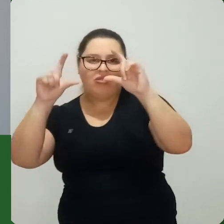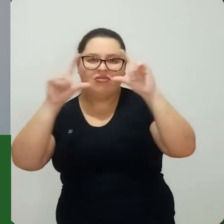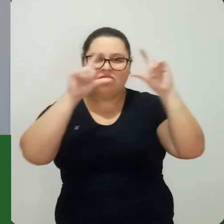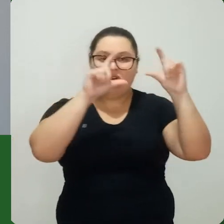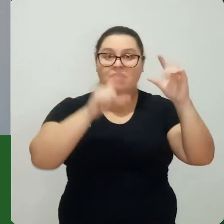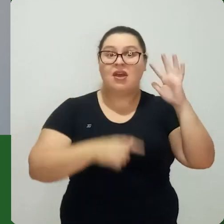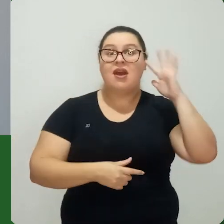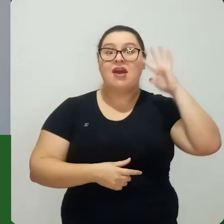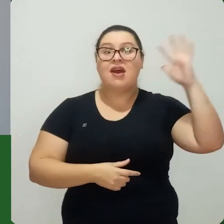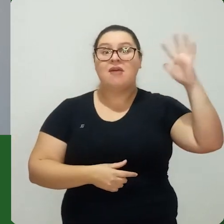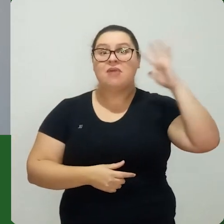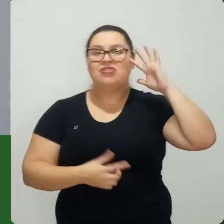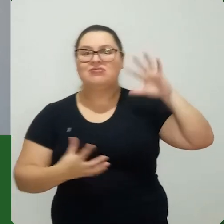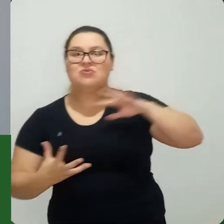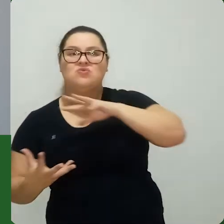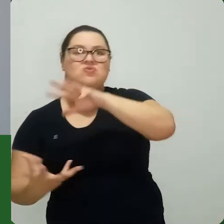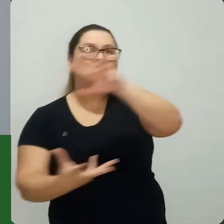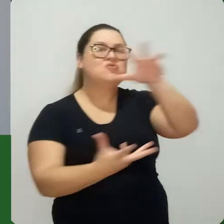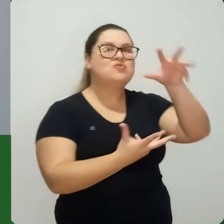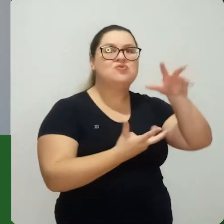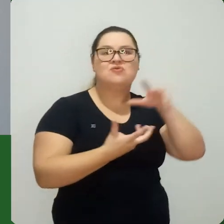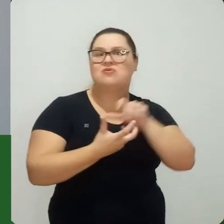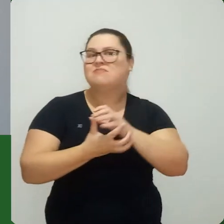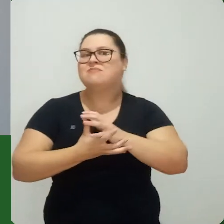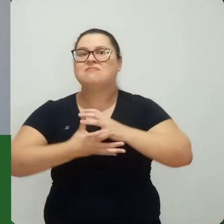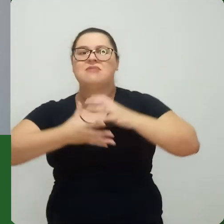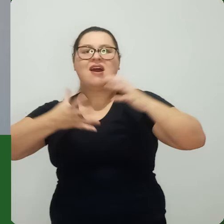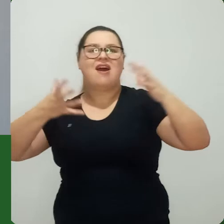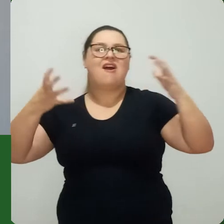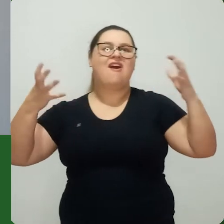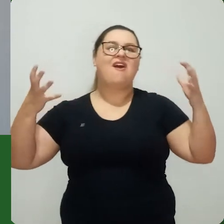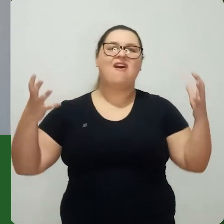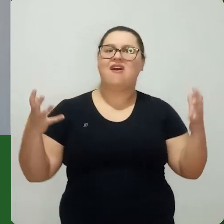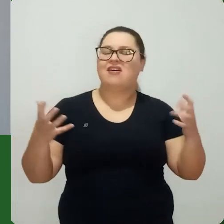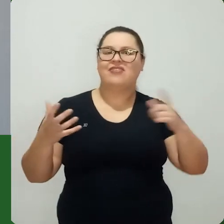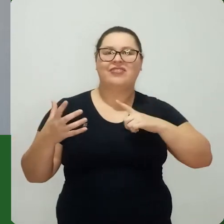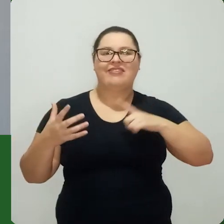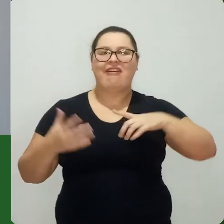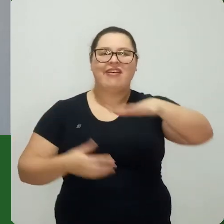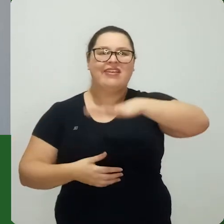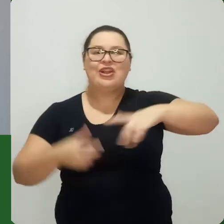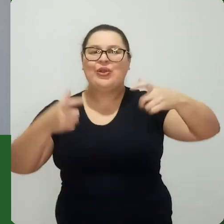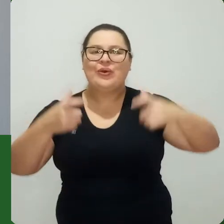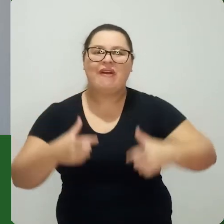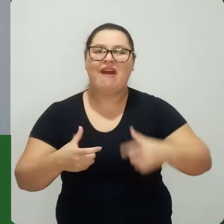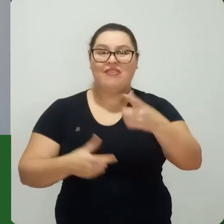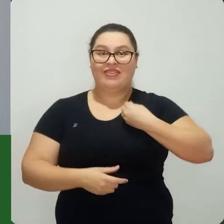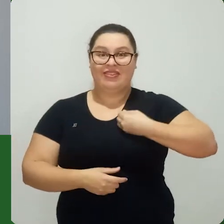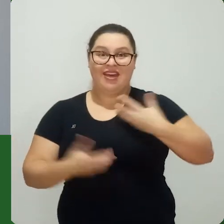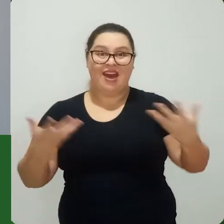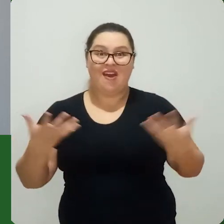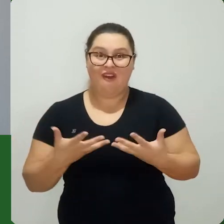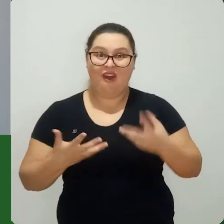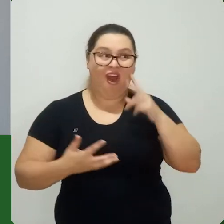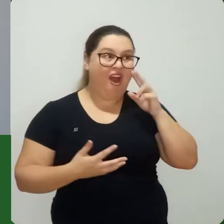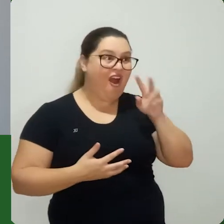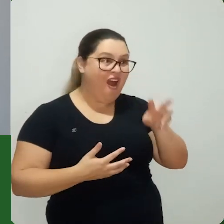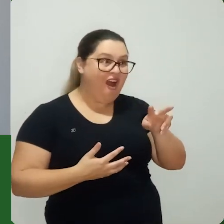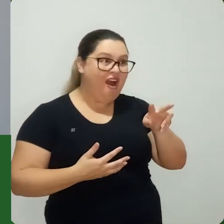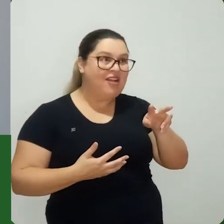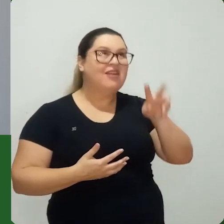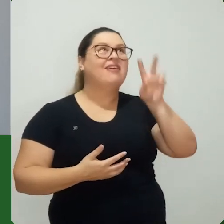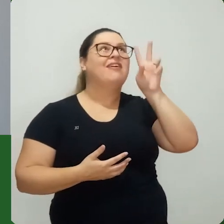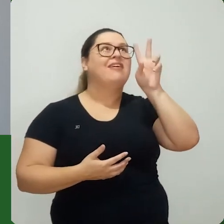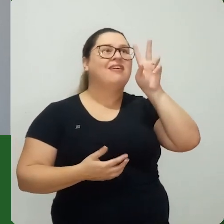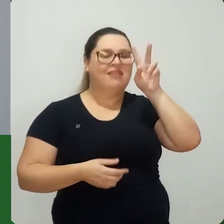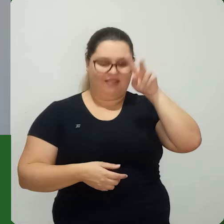do que o que está aqui nessa telinha. Então, se você pega até o seu ambiente onde você está agora, olha para o lado, olha para cima, olha